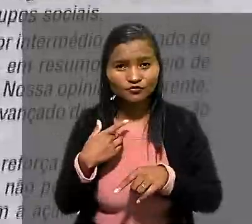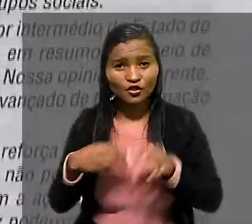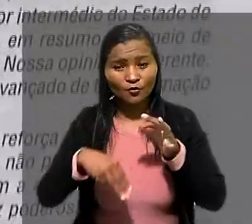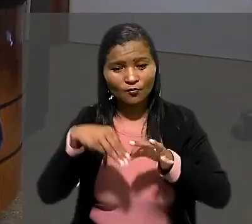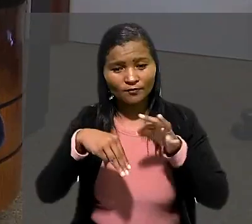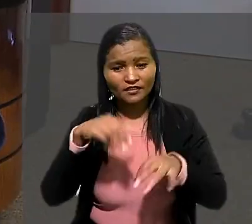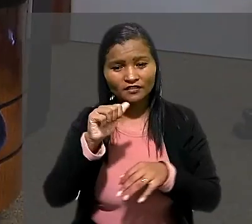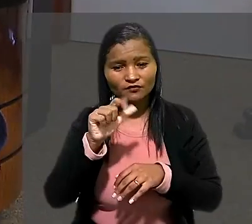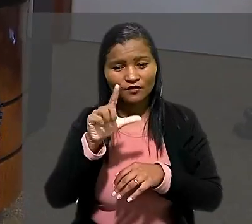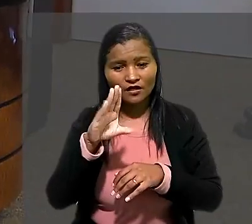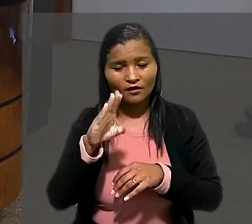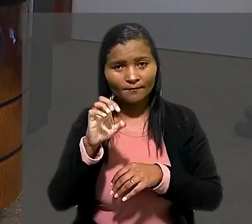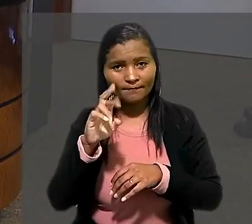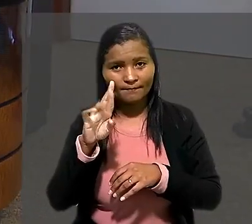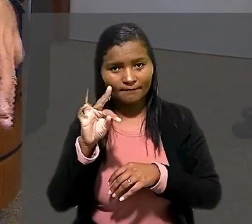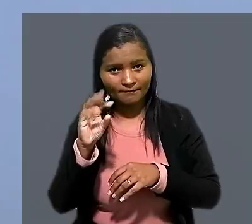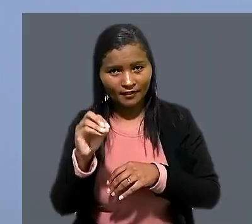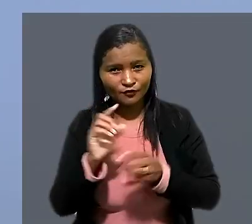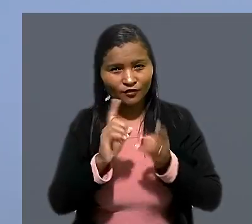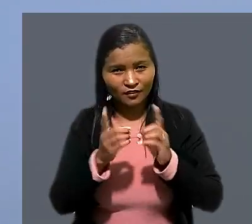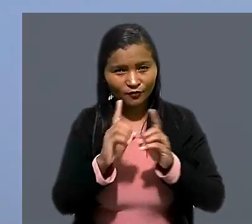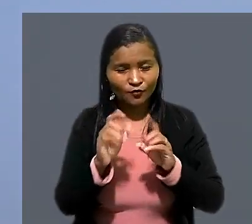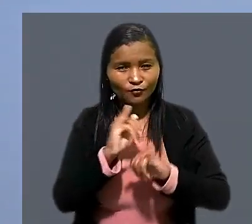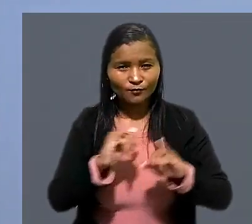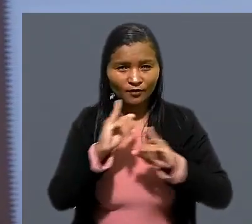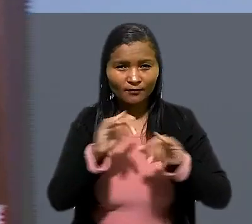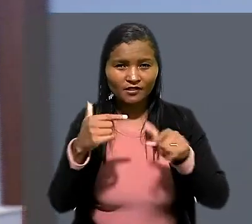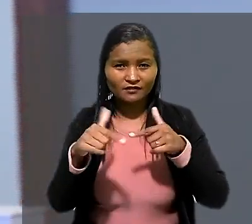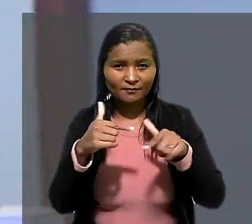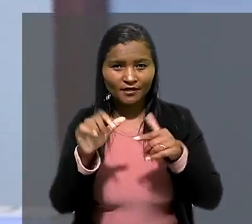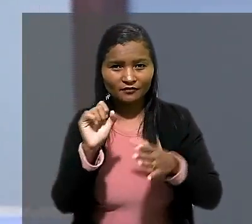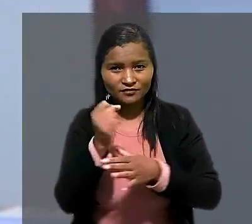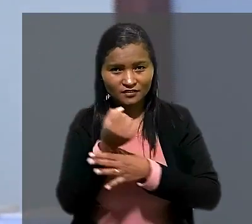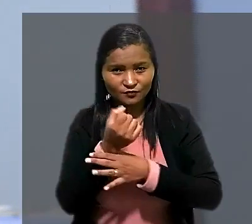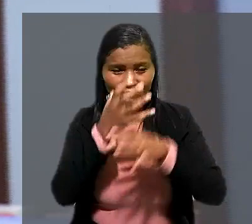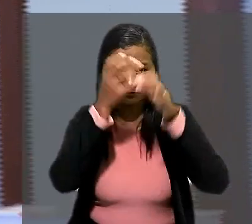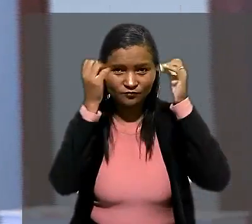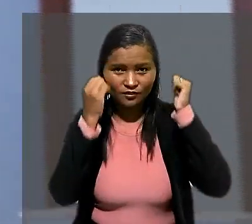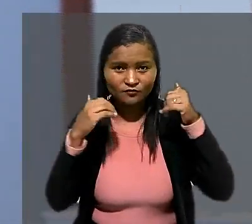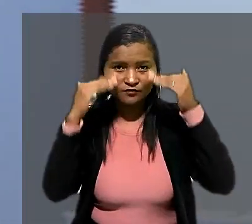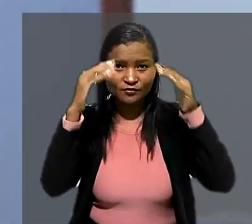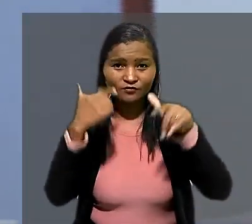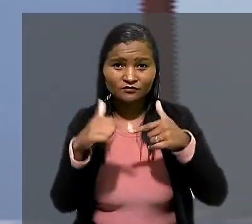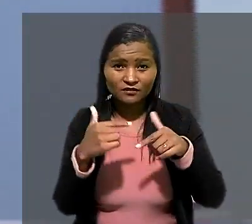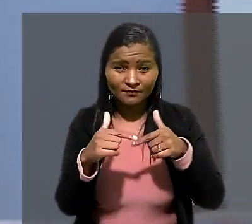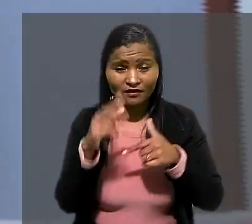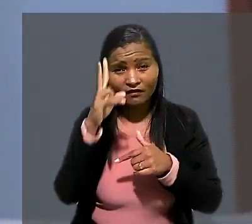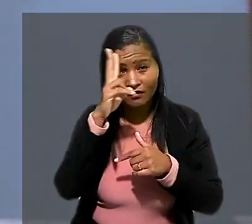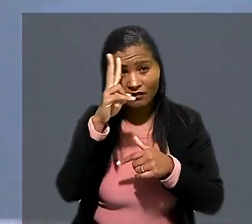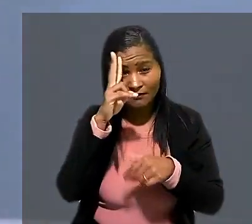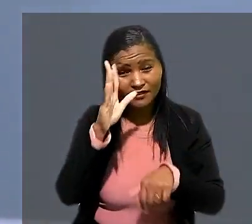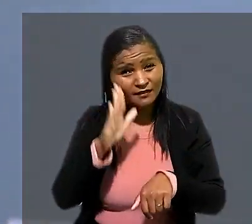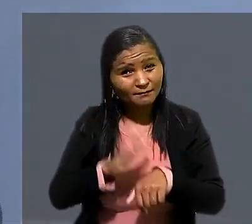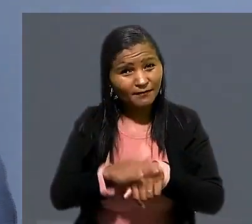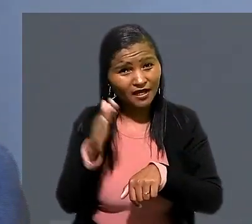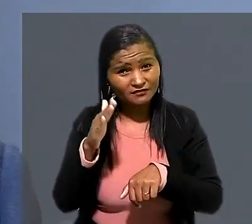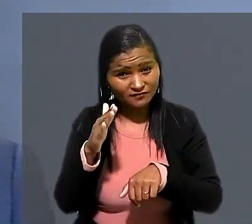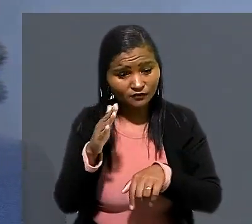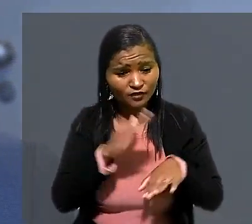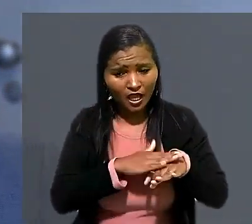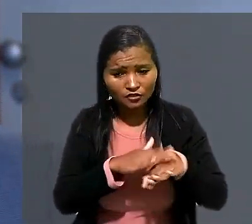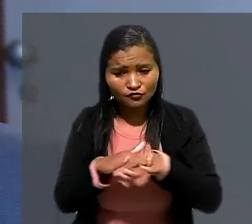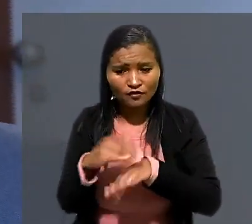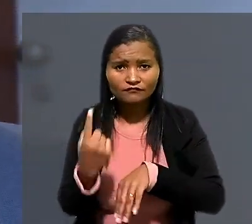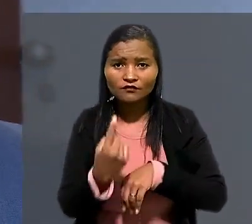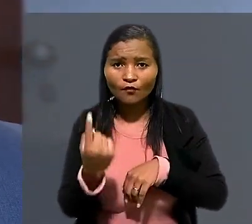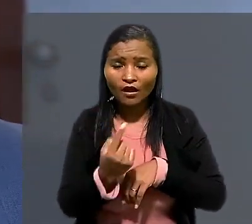de saúde. O ministro Alberto Balazeiro, coordenador do Programa Trabalho Seguro do Tribunal Superior do Trabalho, lembra que, mais